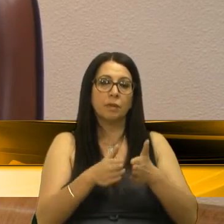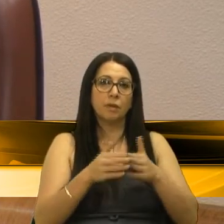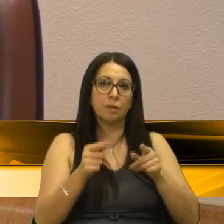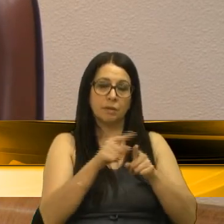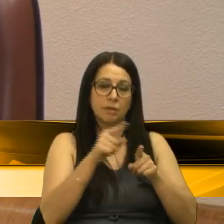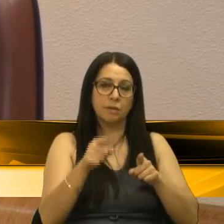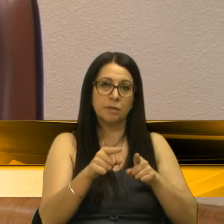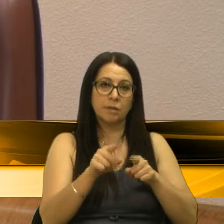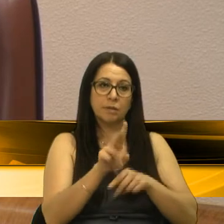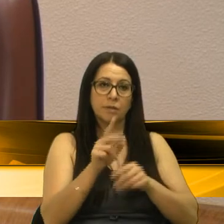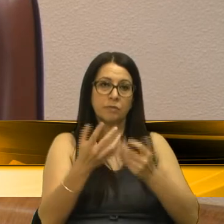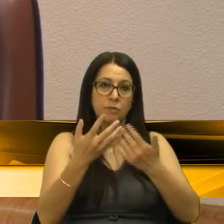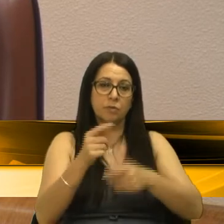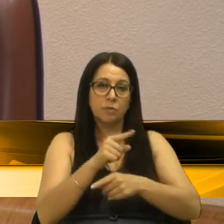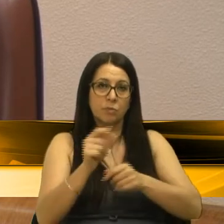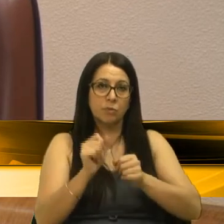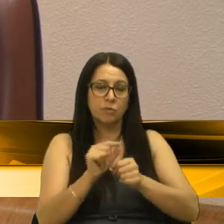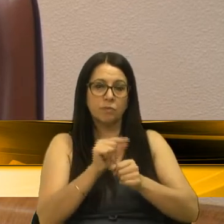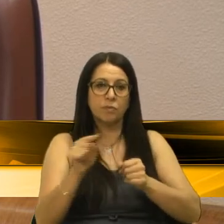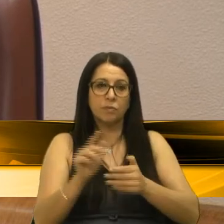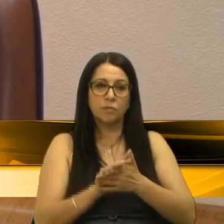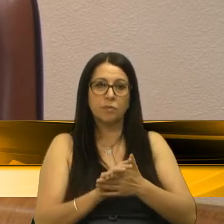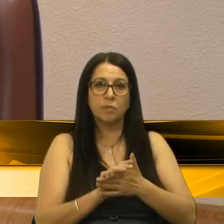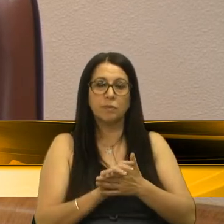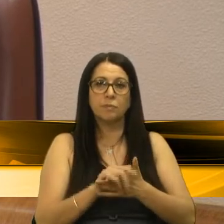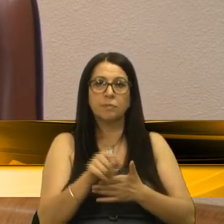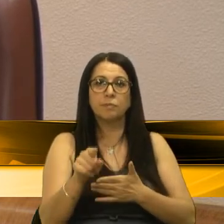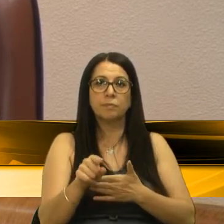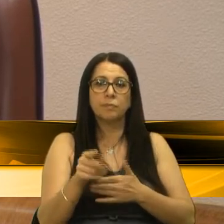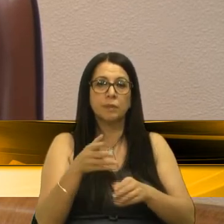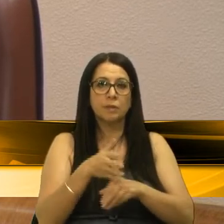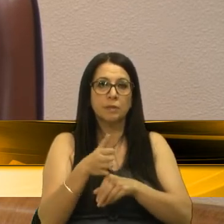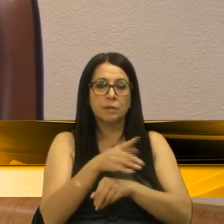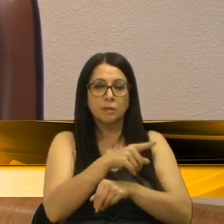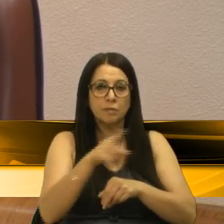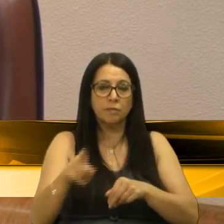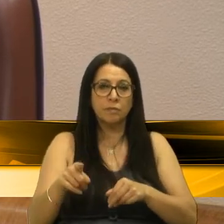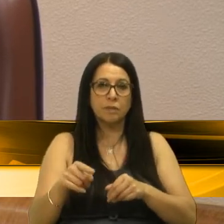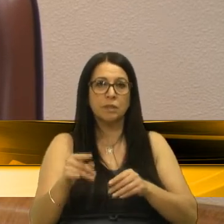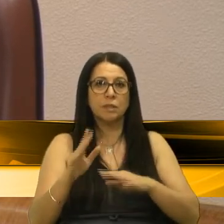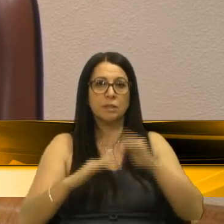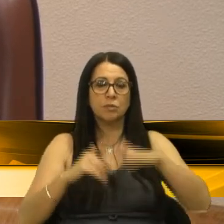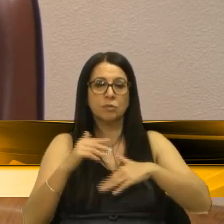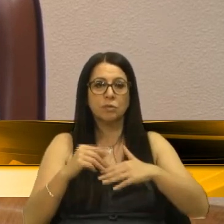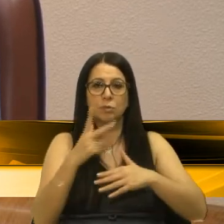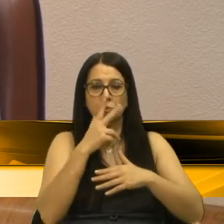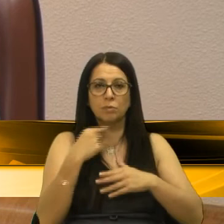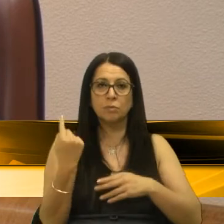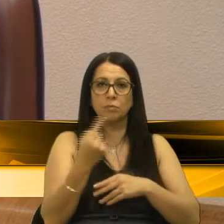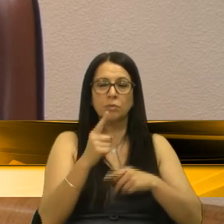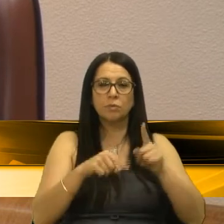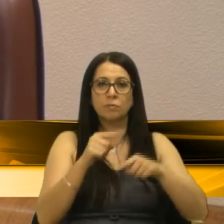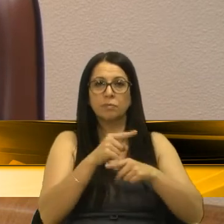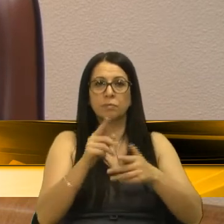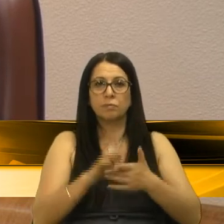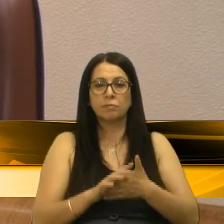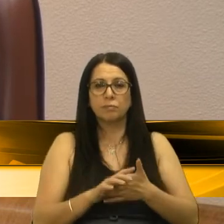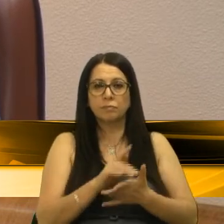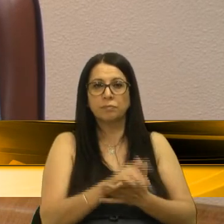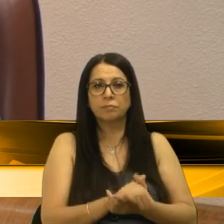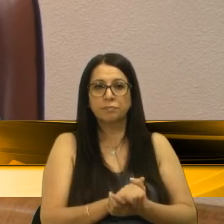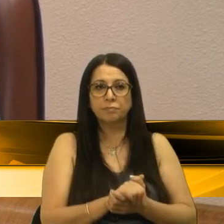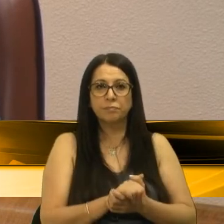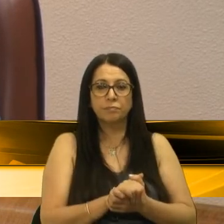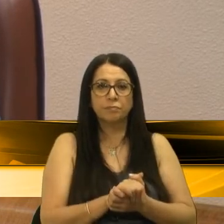Inciso 3º, as licenças de funcionamento poderão ser emitidas, inclusive nos casos em que o acesso e as instalações sejam comuns para todas as atividades. Seção 3,